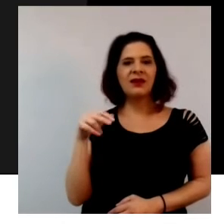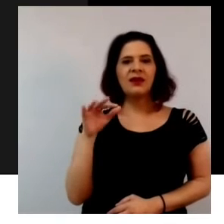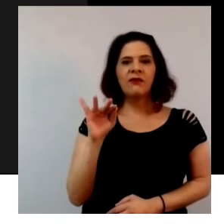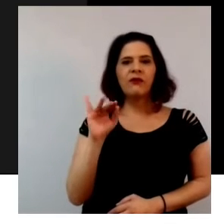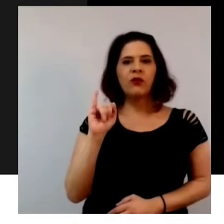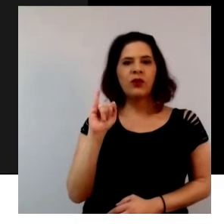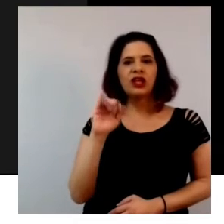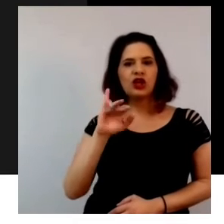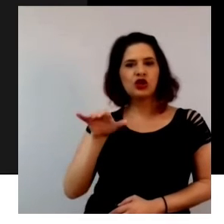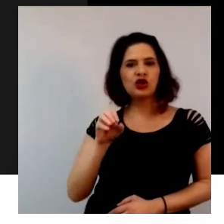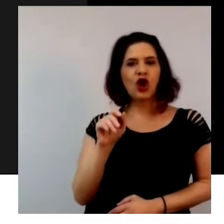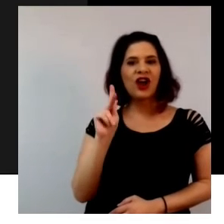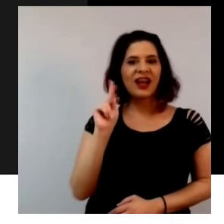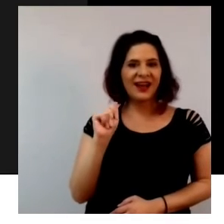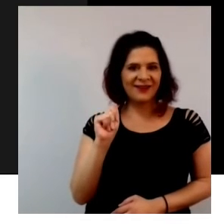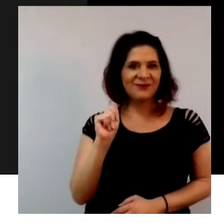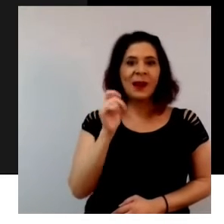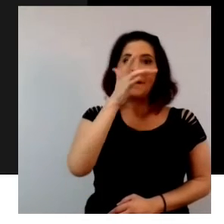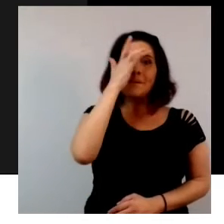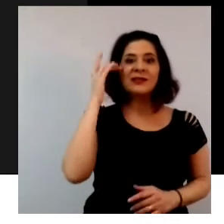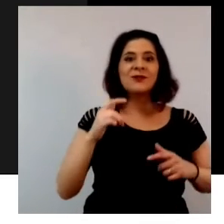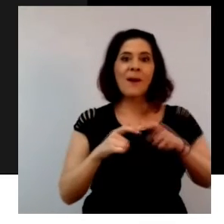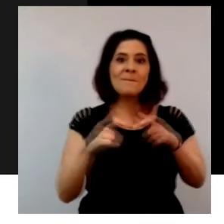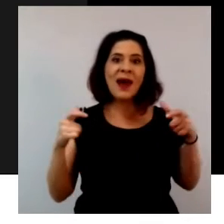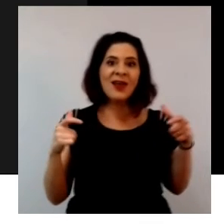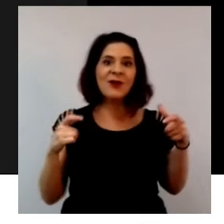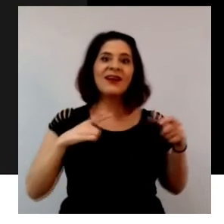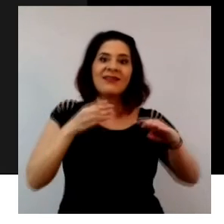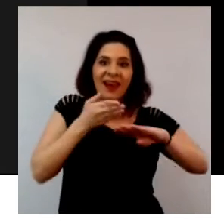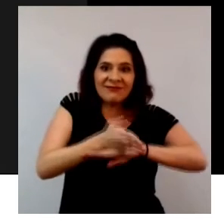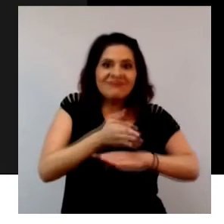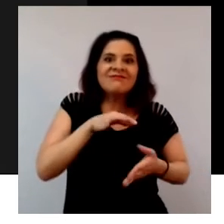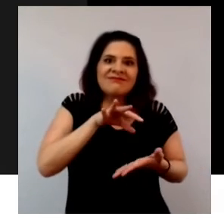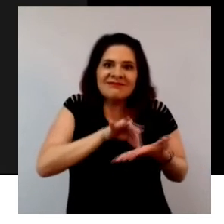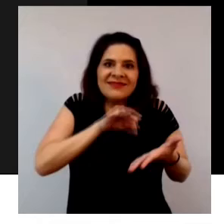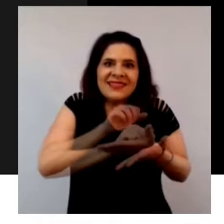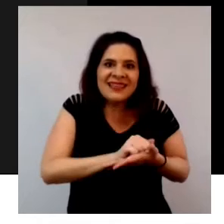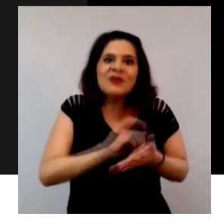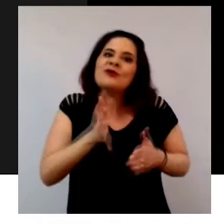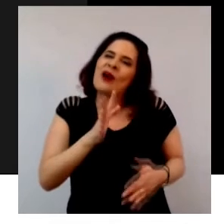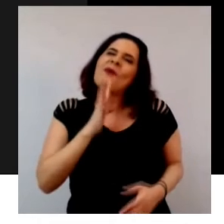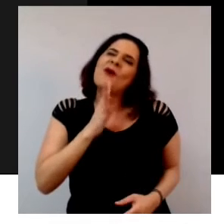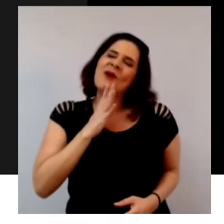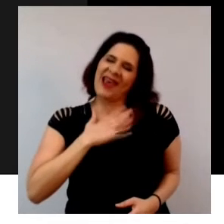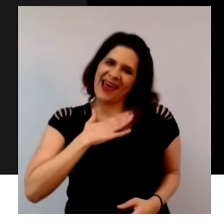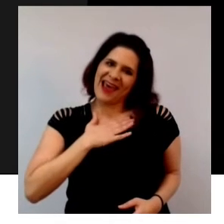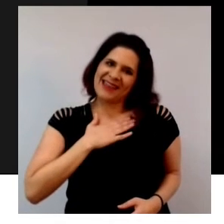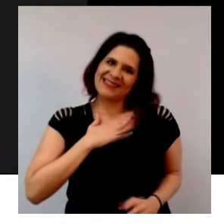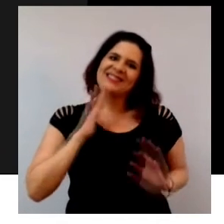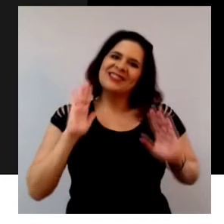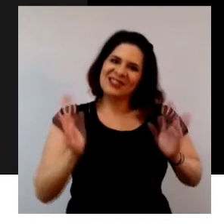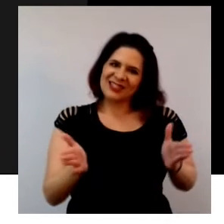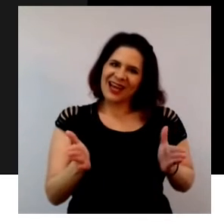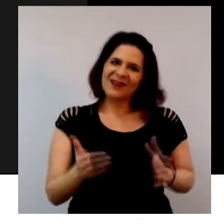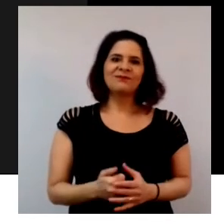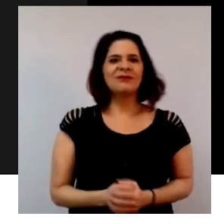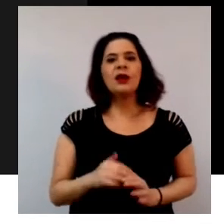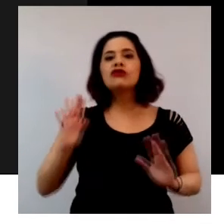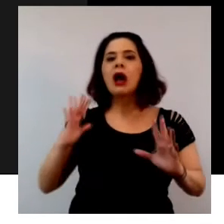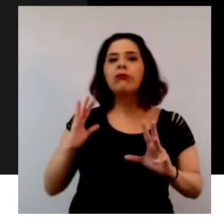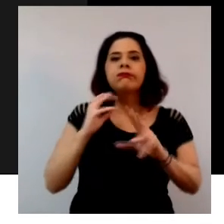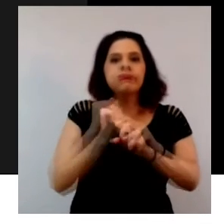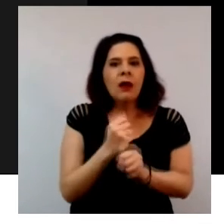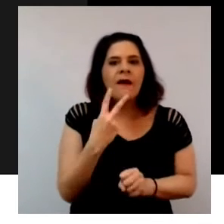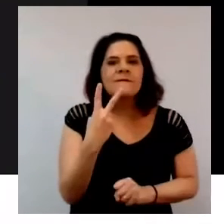que estão inscritos devem me conhecer de outros carnavais, já que eu tive 25 anos, mais de 25 anos no